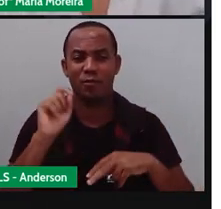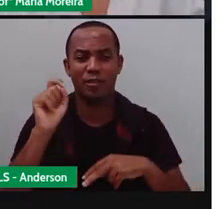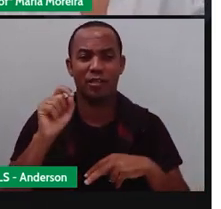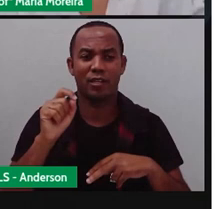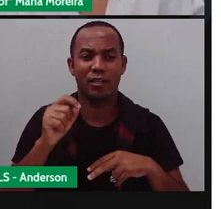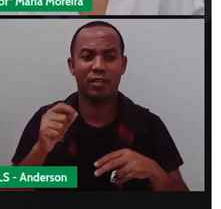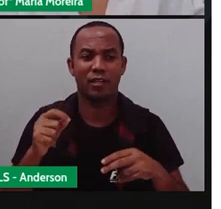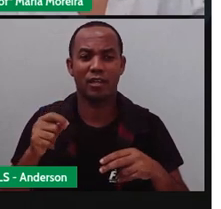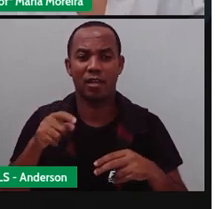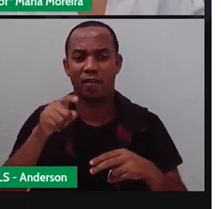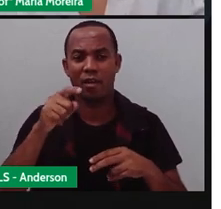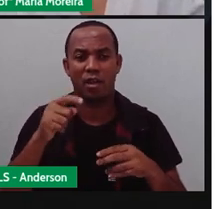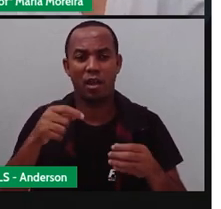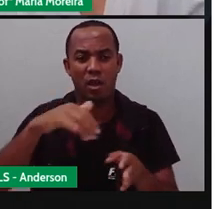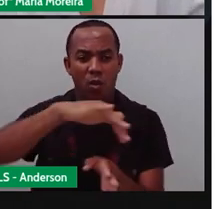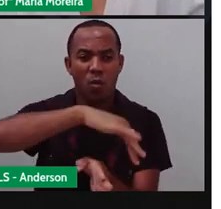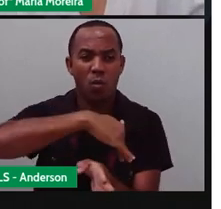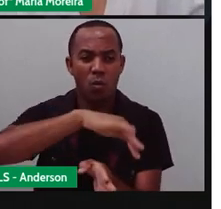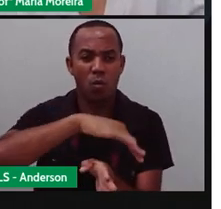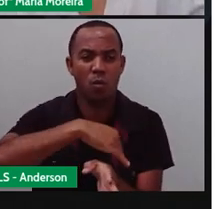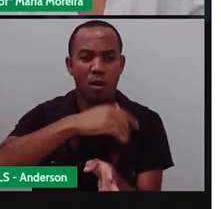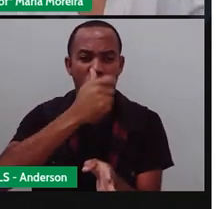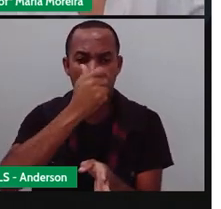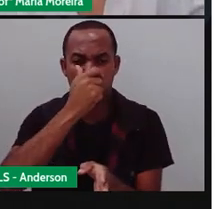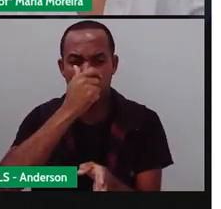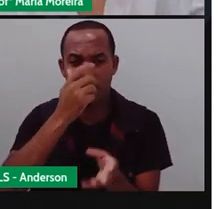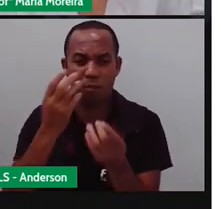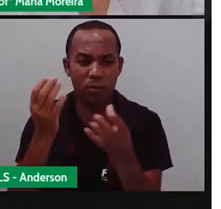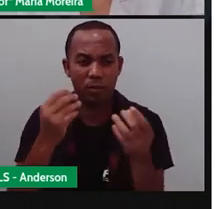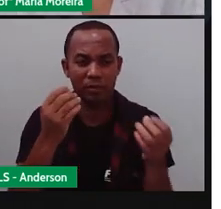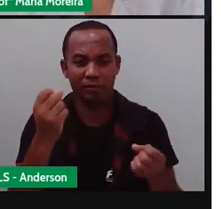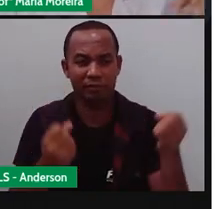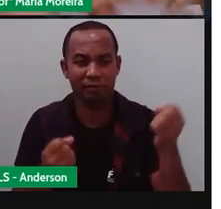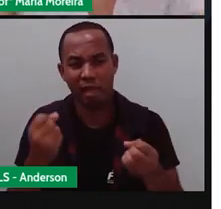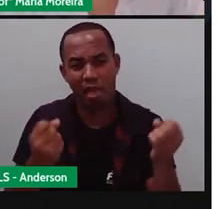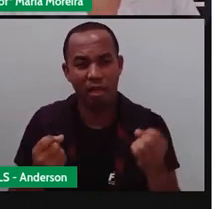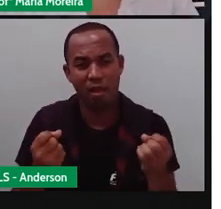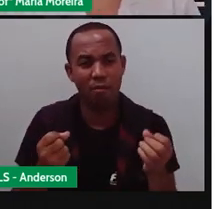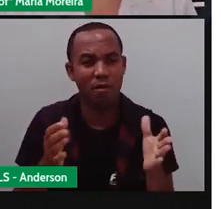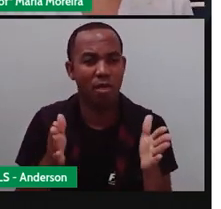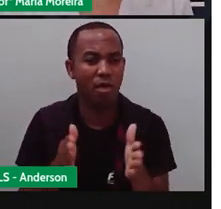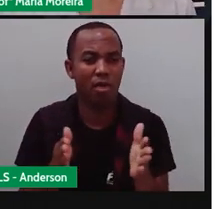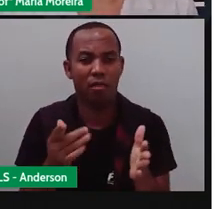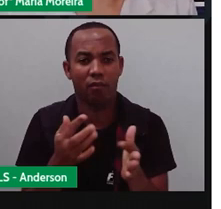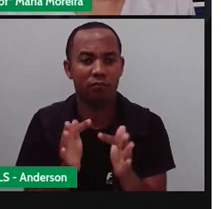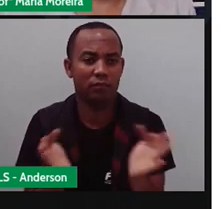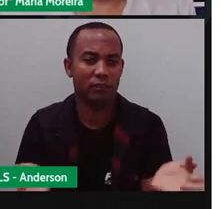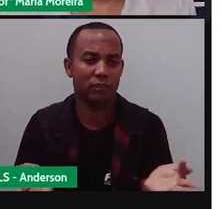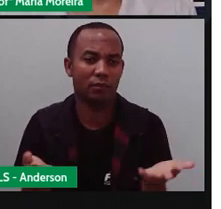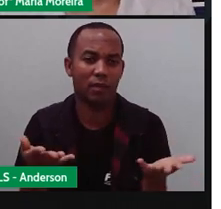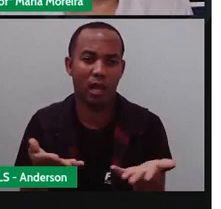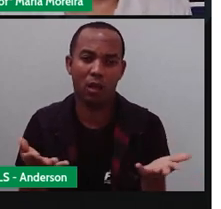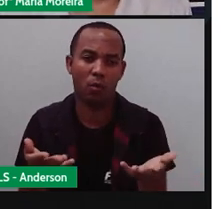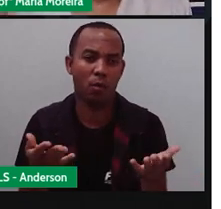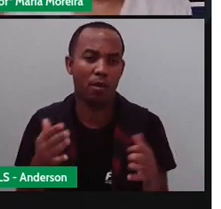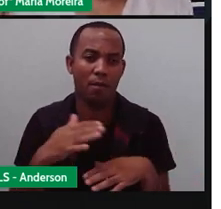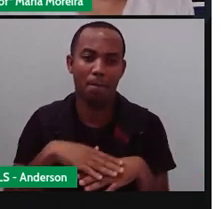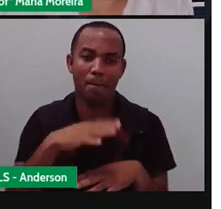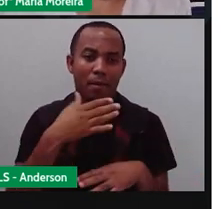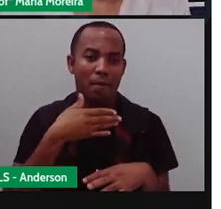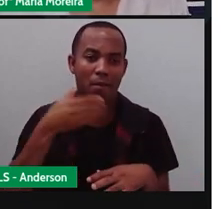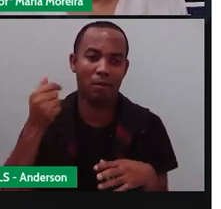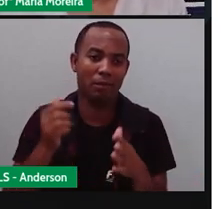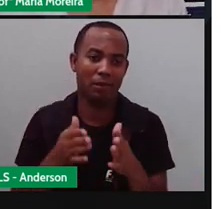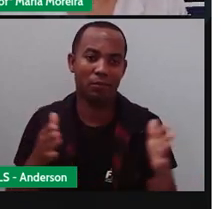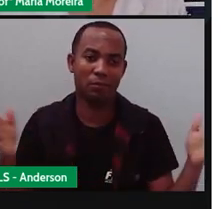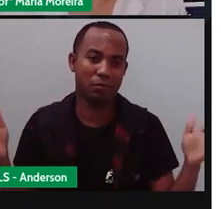dois três José os engarrafamentos né é Não existiram da mesma proporção que existiram em